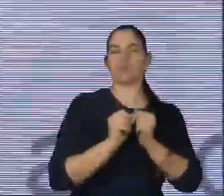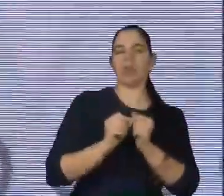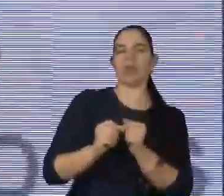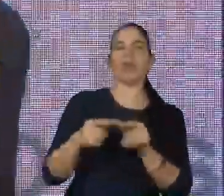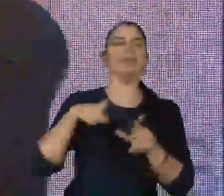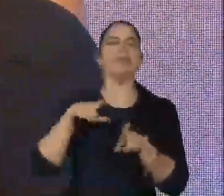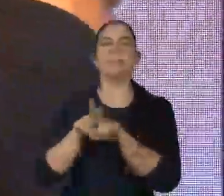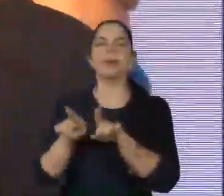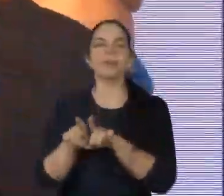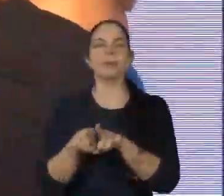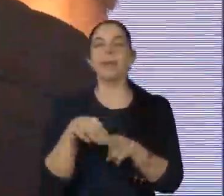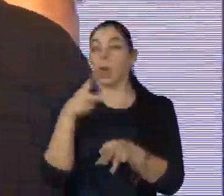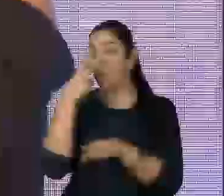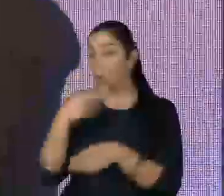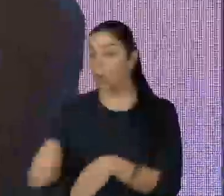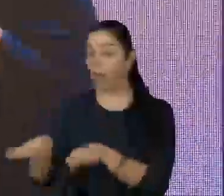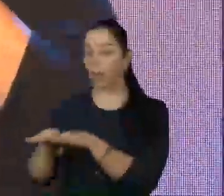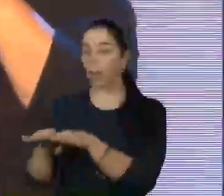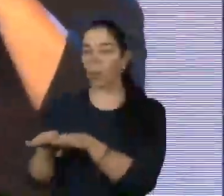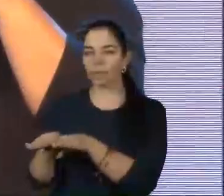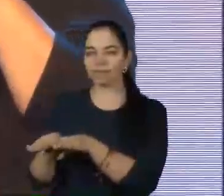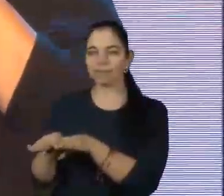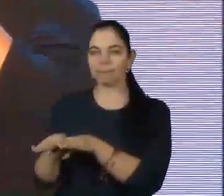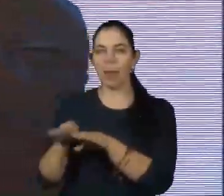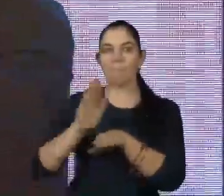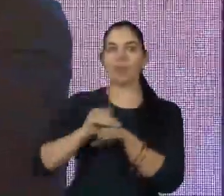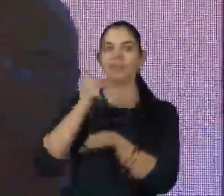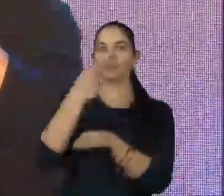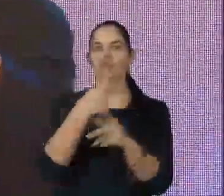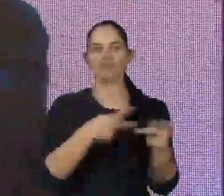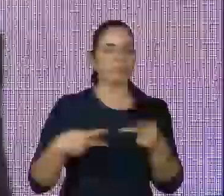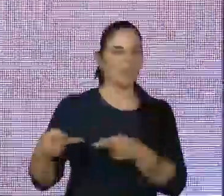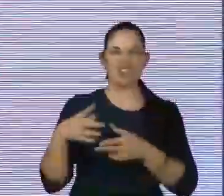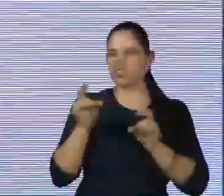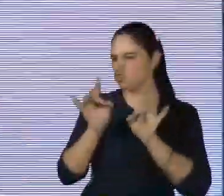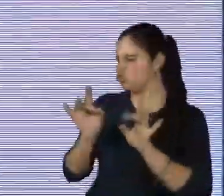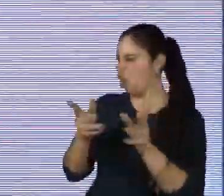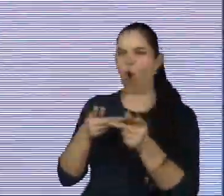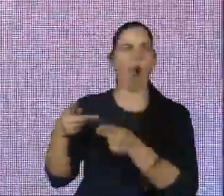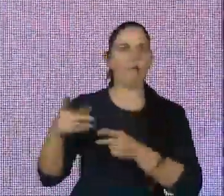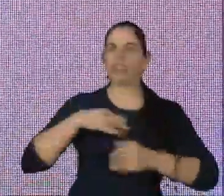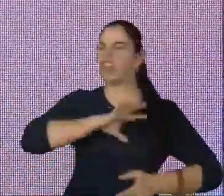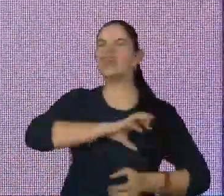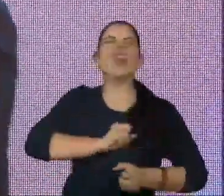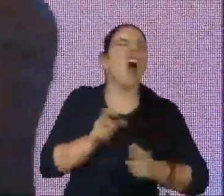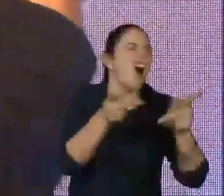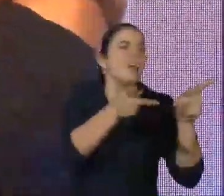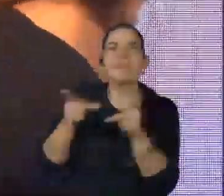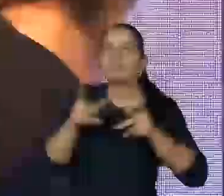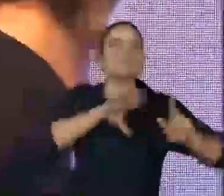filhos têm o mesmo diagnóstico. Mais um convite, gente. Eu vim aqui só para fazer convite hoje, tá? Adoro o